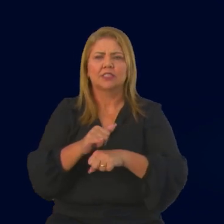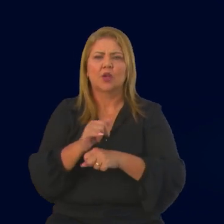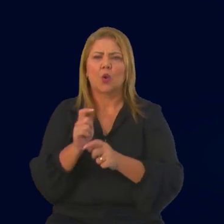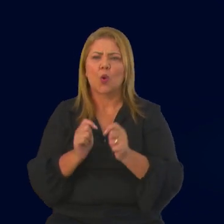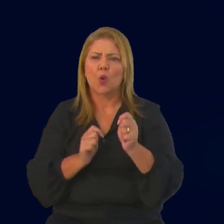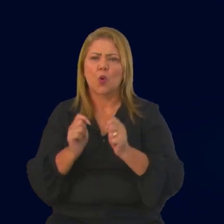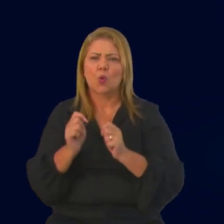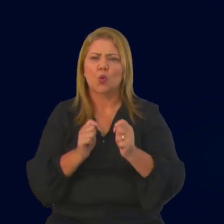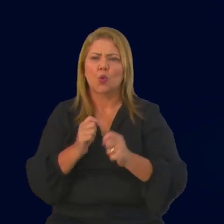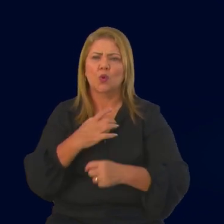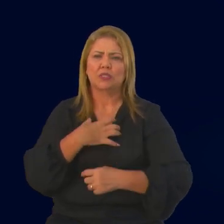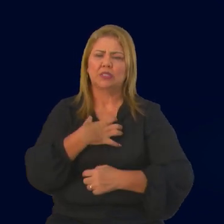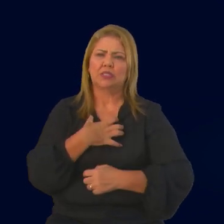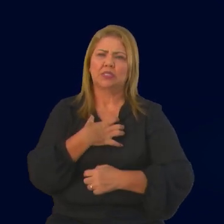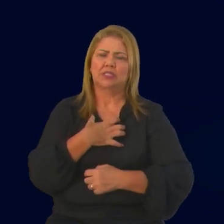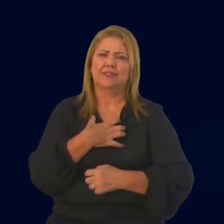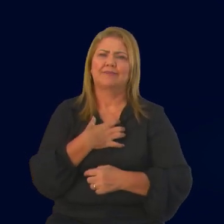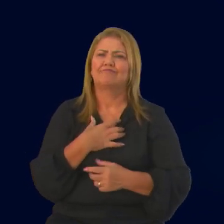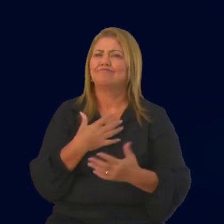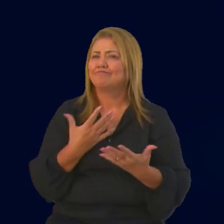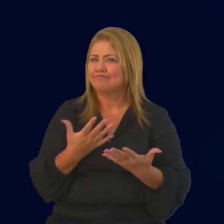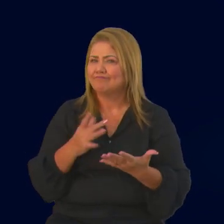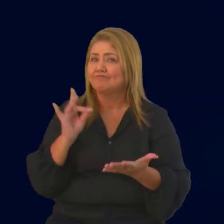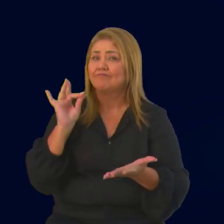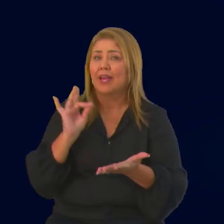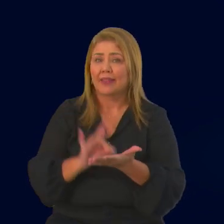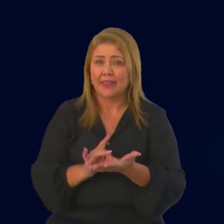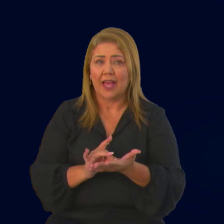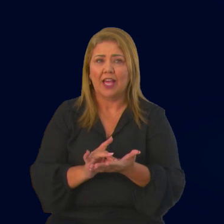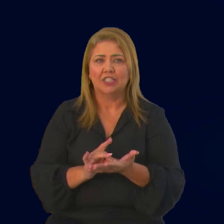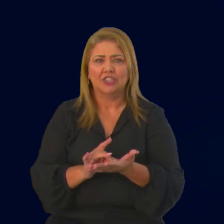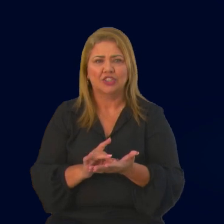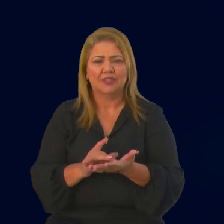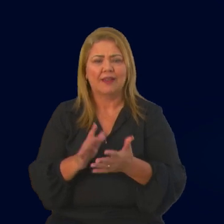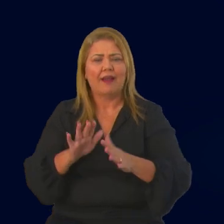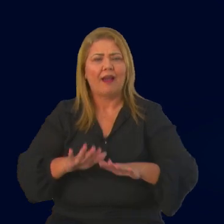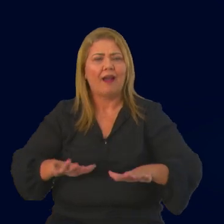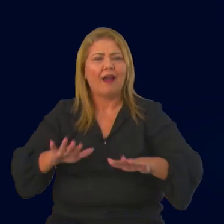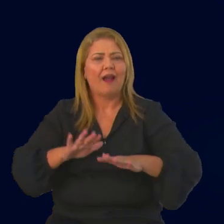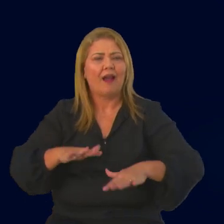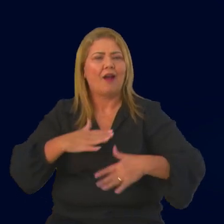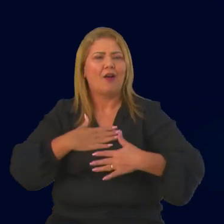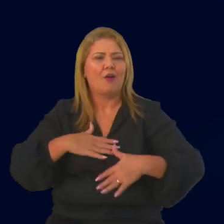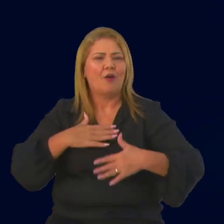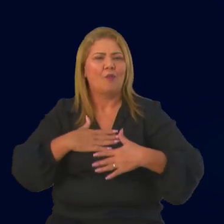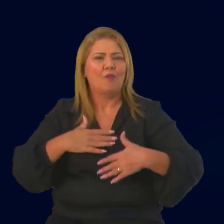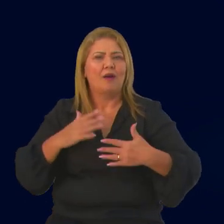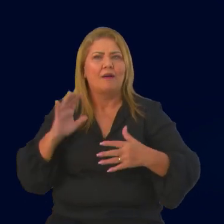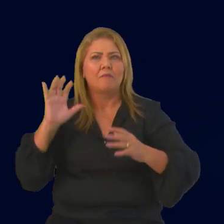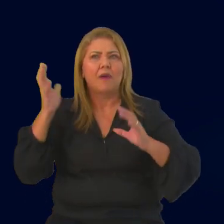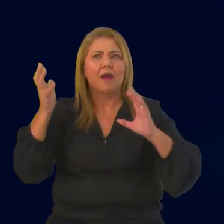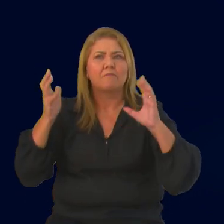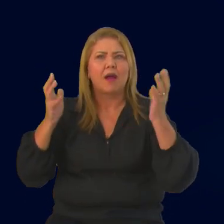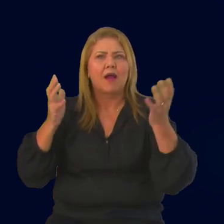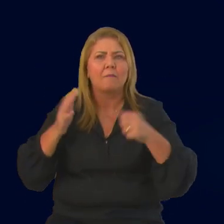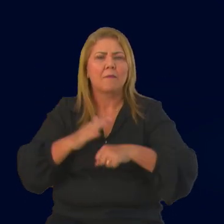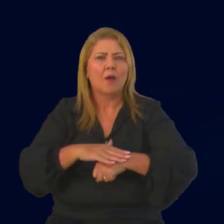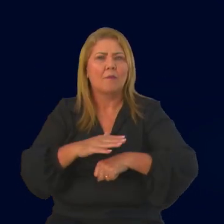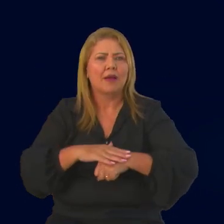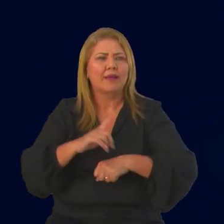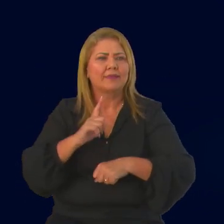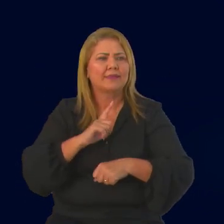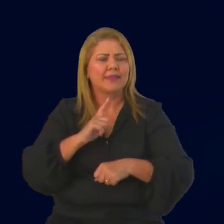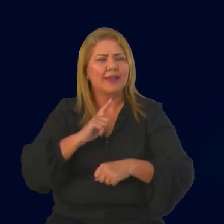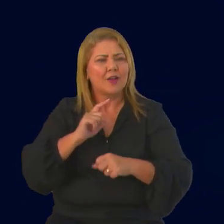controlar. Então, o que que te faz, o que que te deixa mais calma? Em momentos em que você está quase